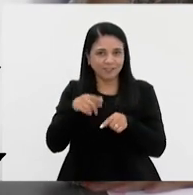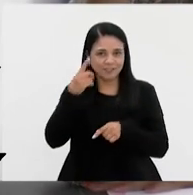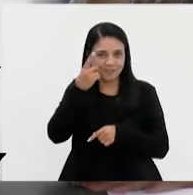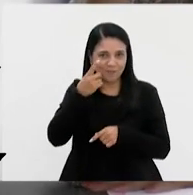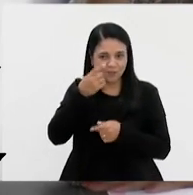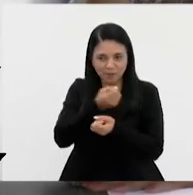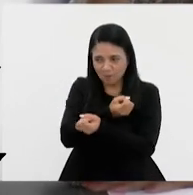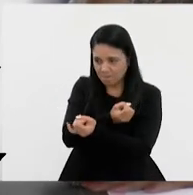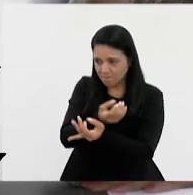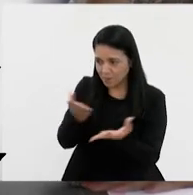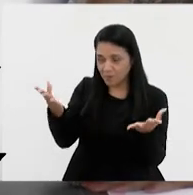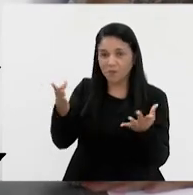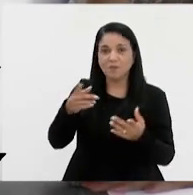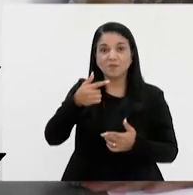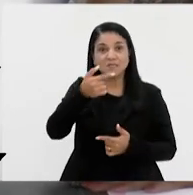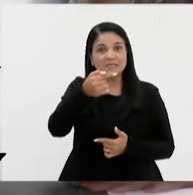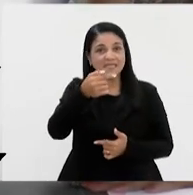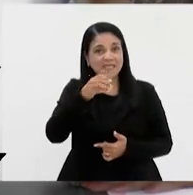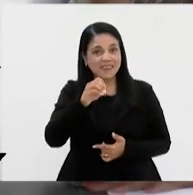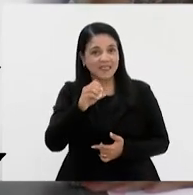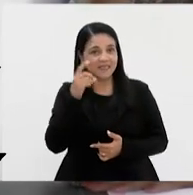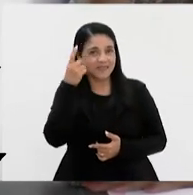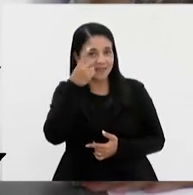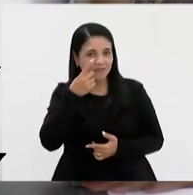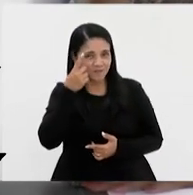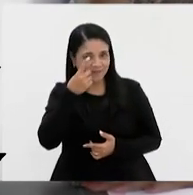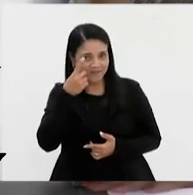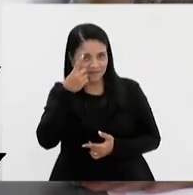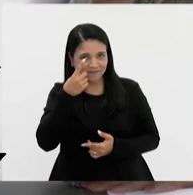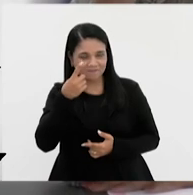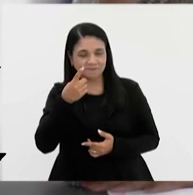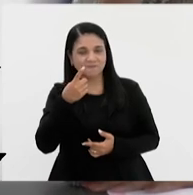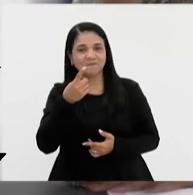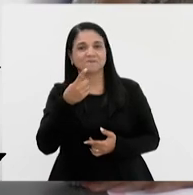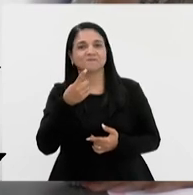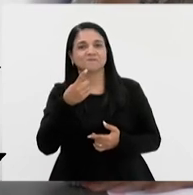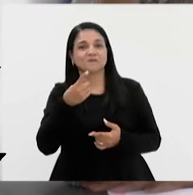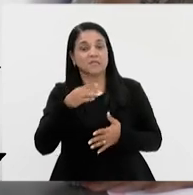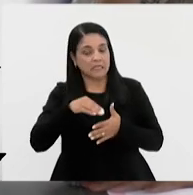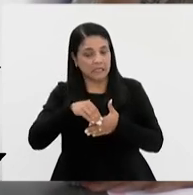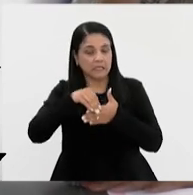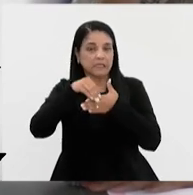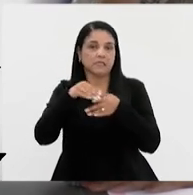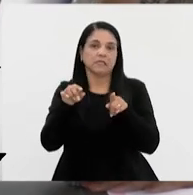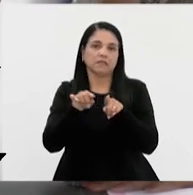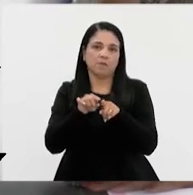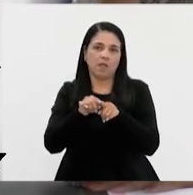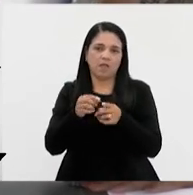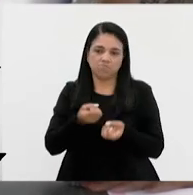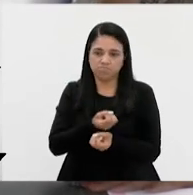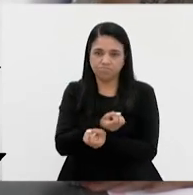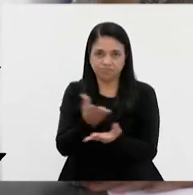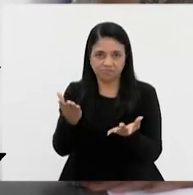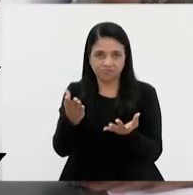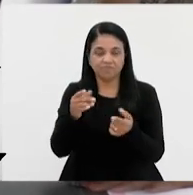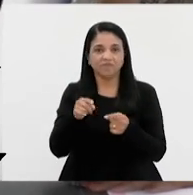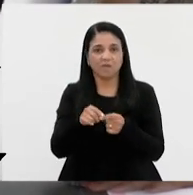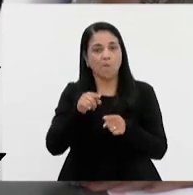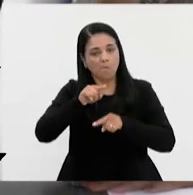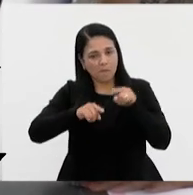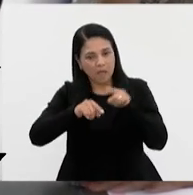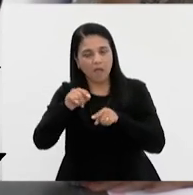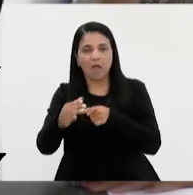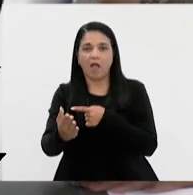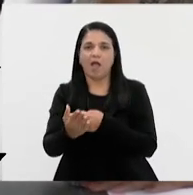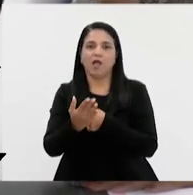tenham acesso. Tem que ser para os 70. Todos os gabinetes. Acabou de me... E todas as lideranças também. O material que vai nos ajudar muito. Essa é a única